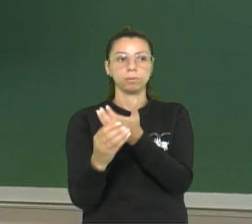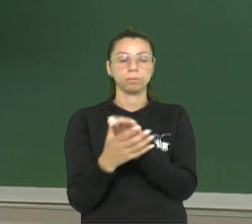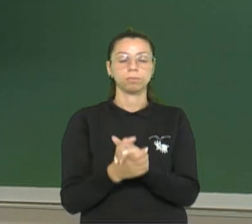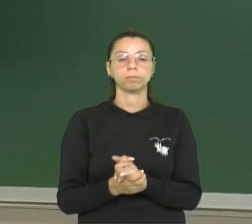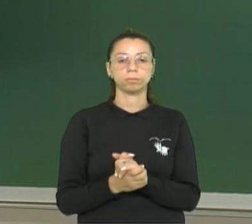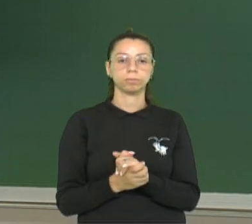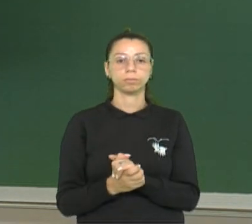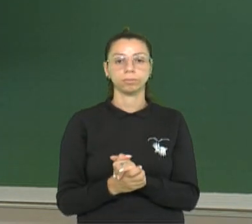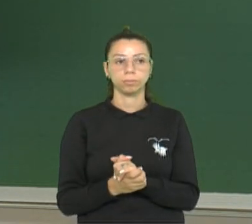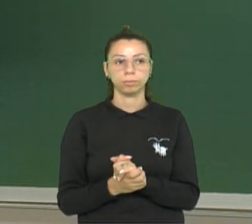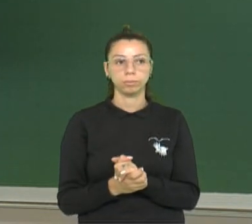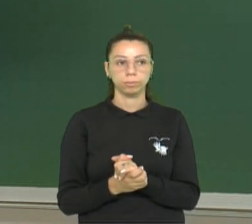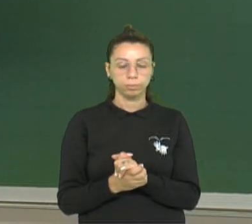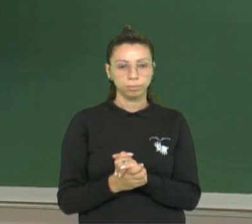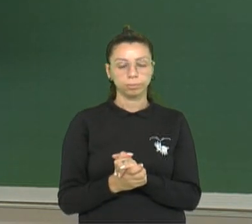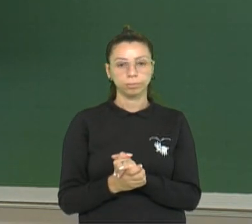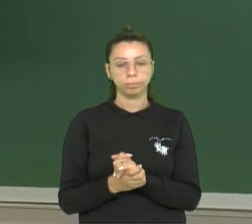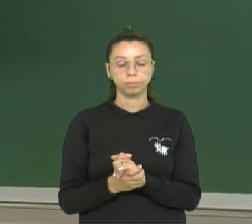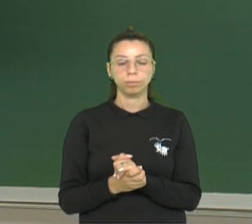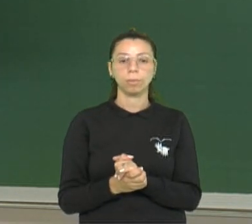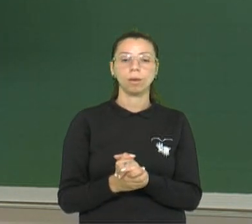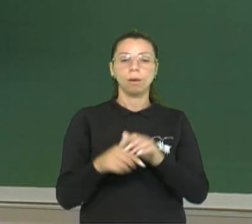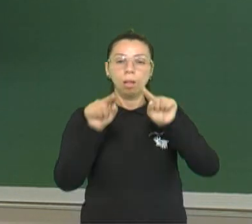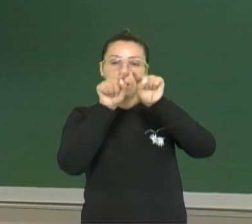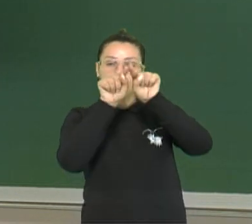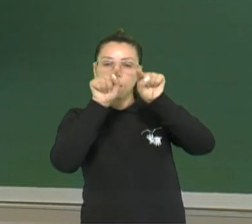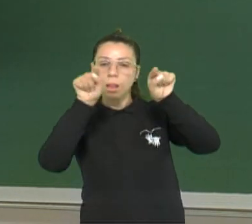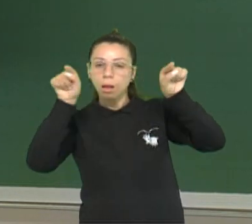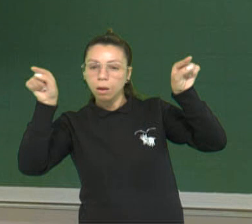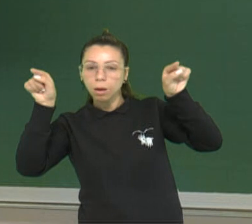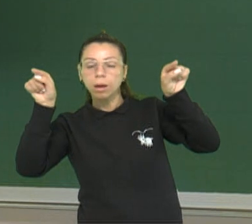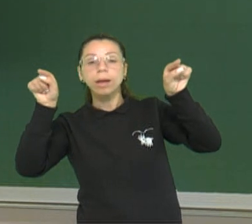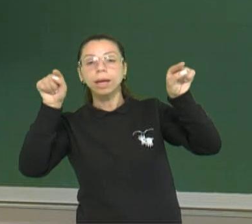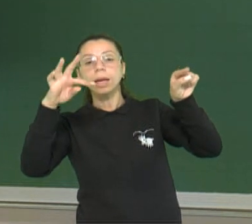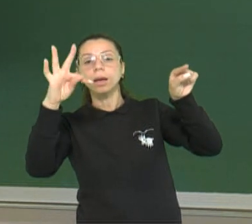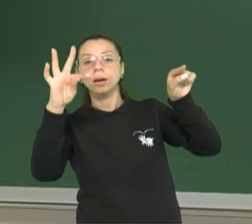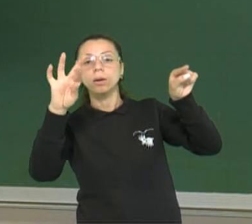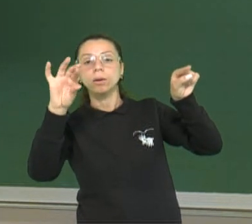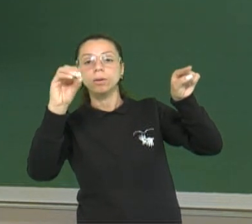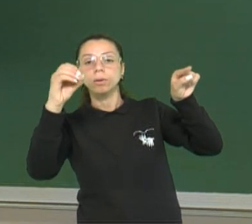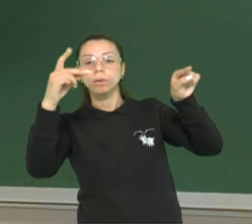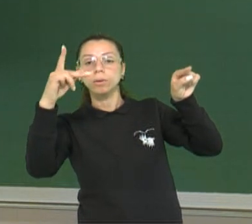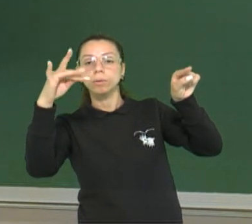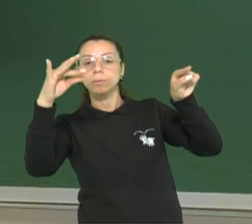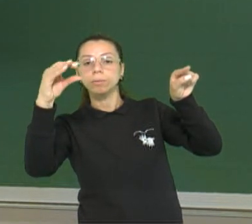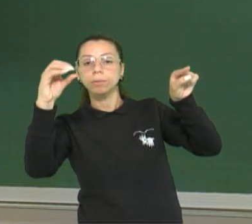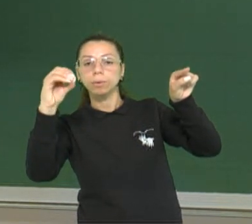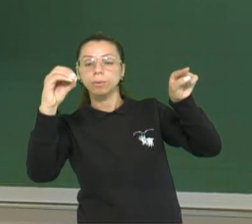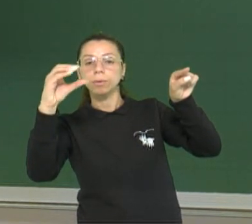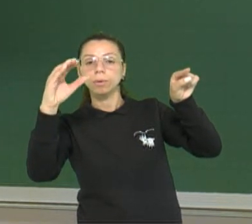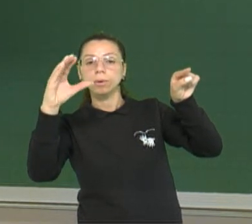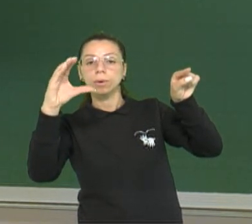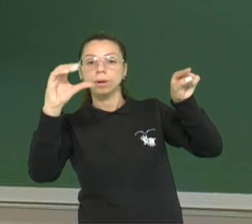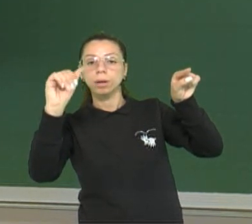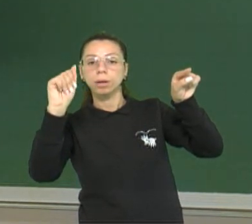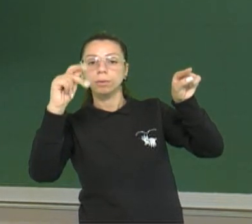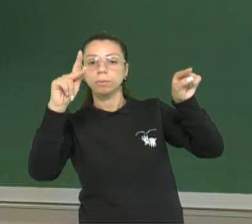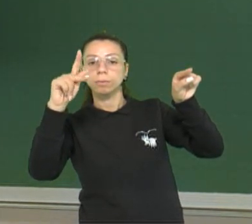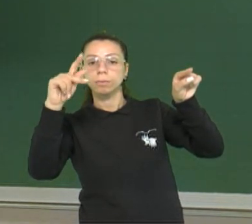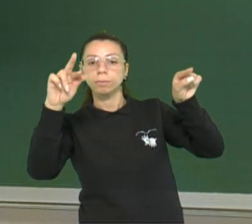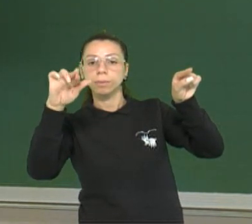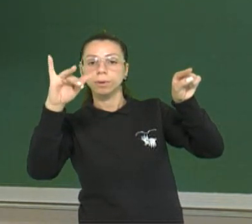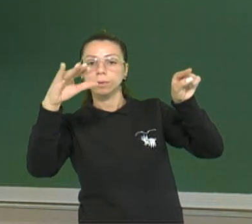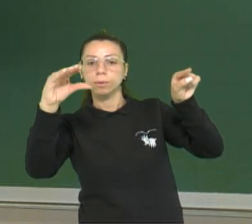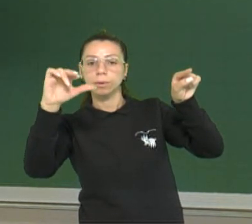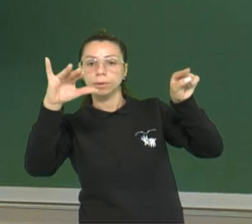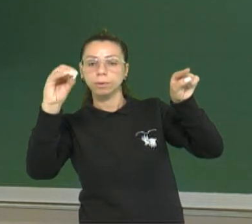do planeta. Esta linha aqui corresponde ao Trópico de Capricórnio. Nós temos aqui a linha do Equador.